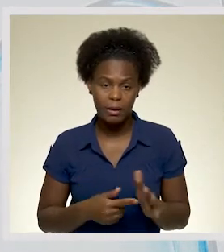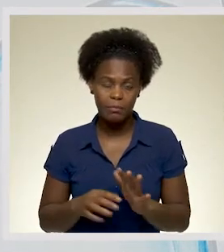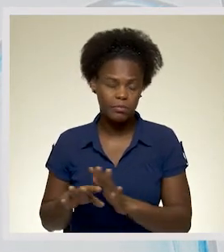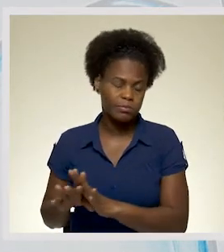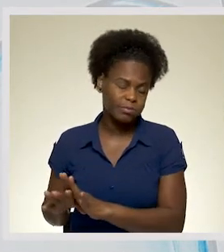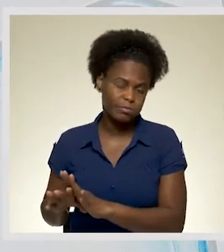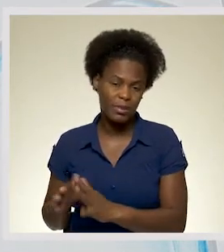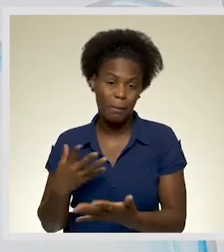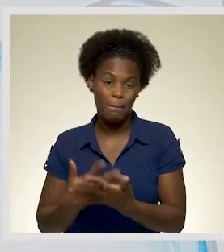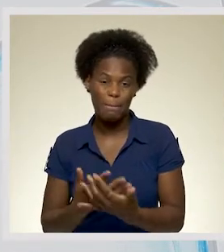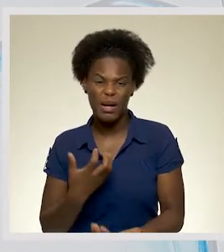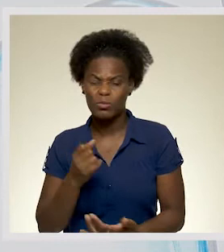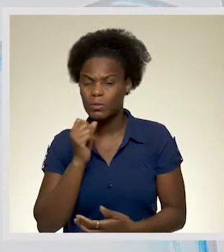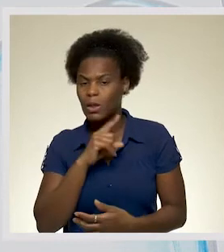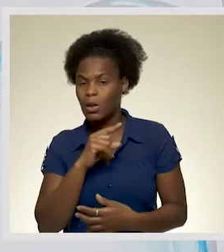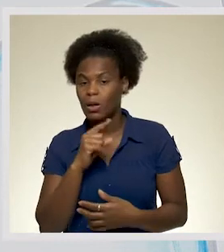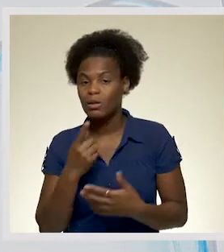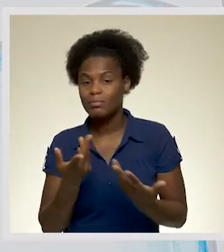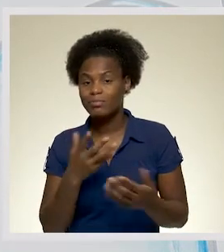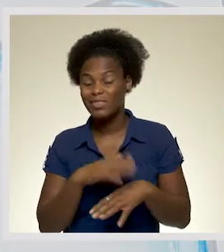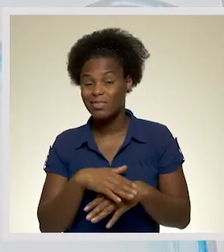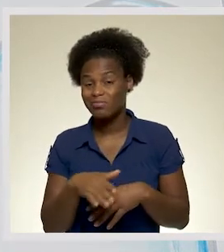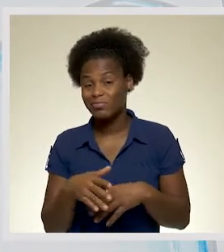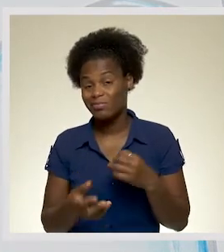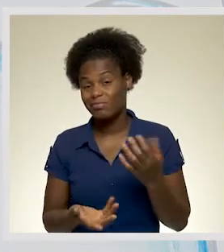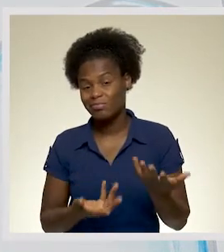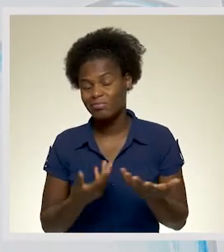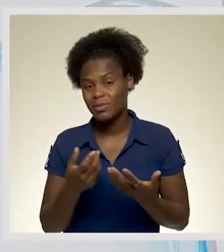esses impactos que podem trazer